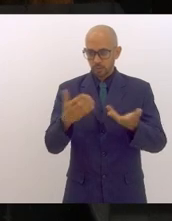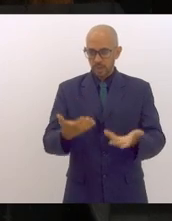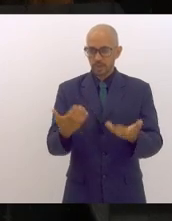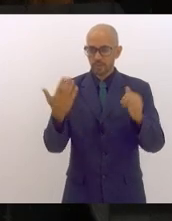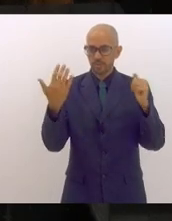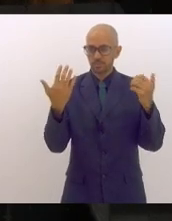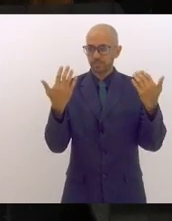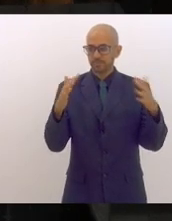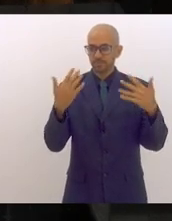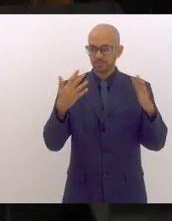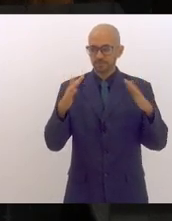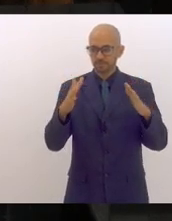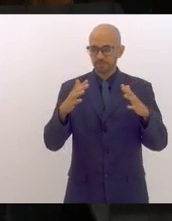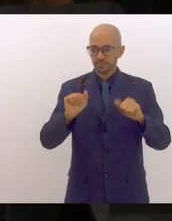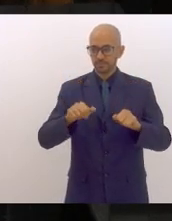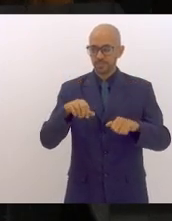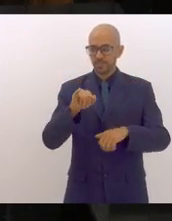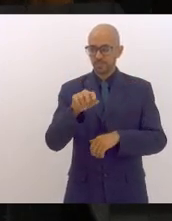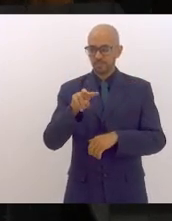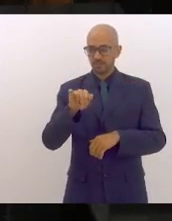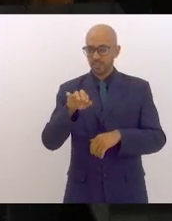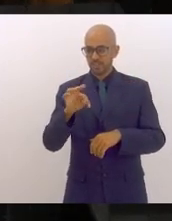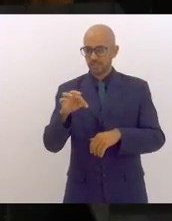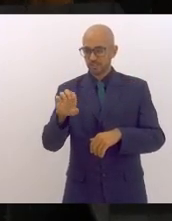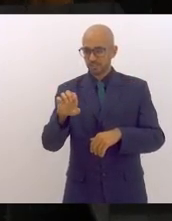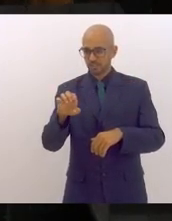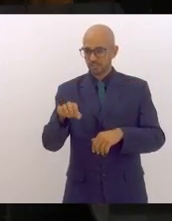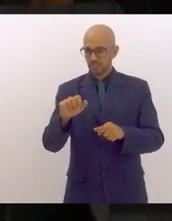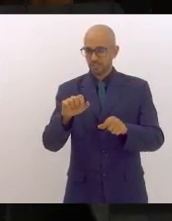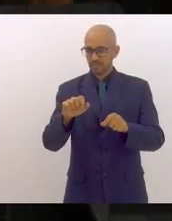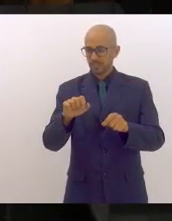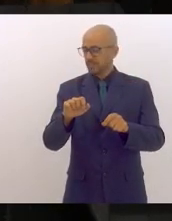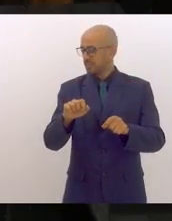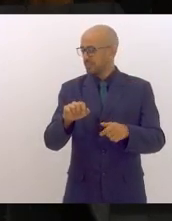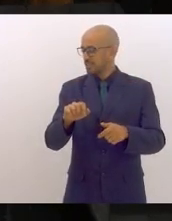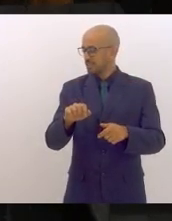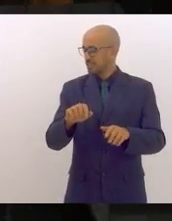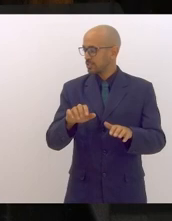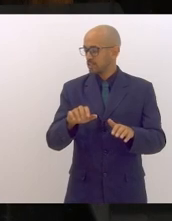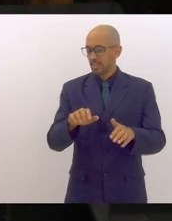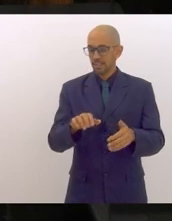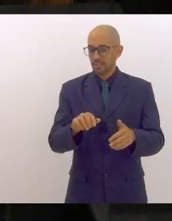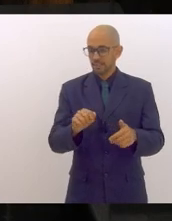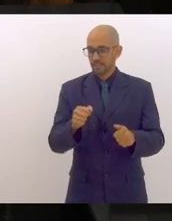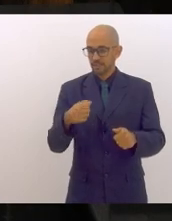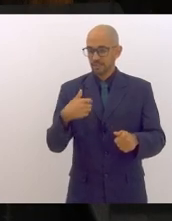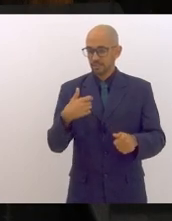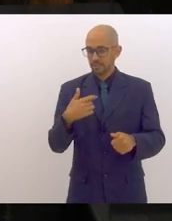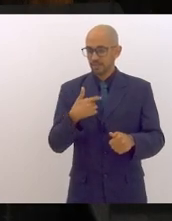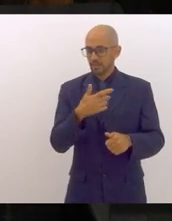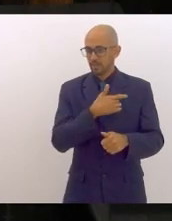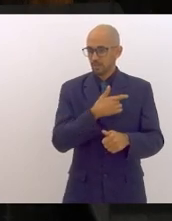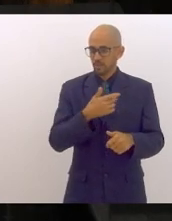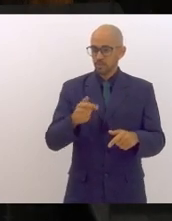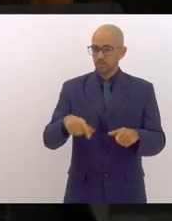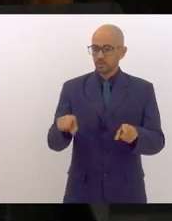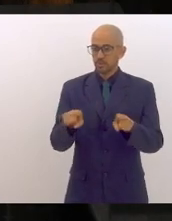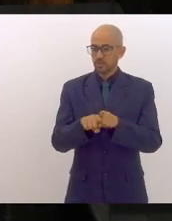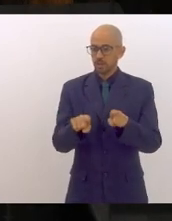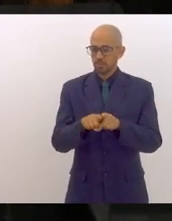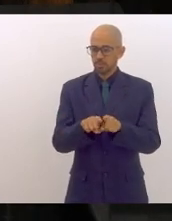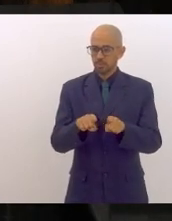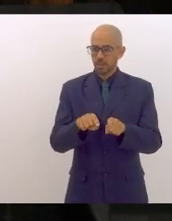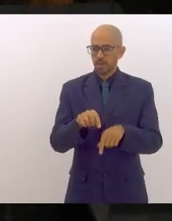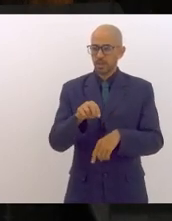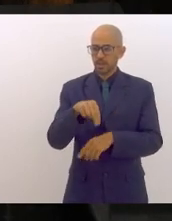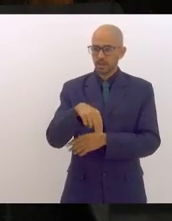a doutora Ivete, quero saudar o Chico da Saúde, essas figuras que já deram, já têm uma folha de serviços prestados à